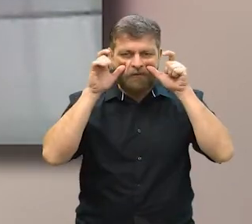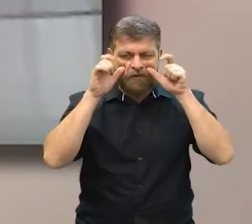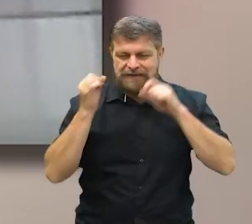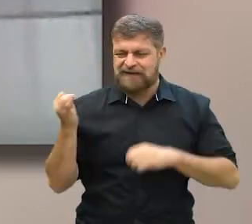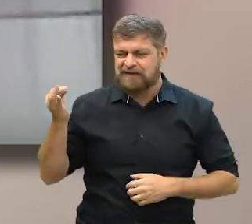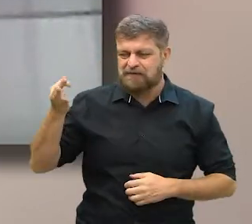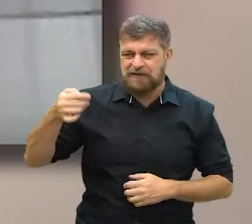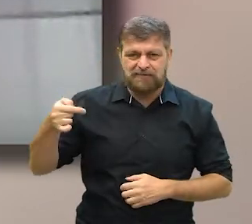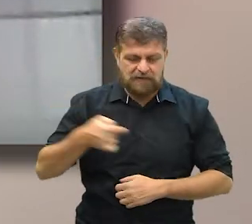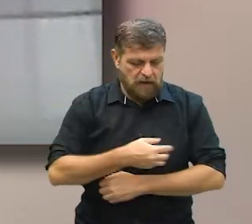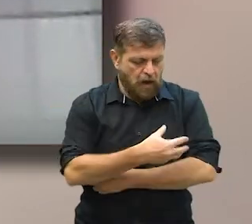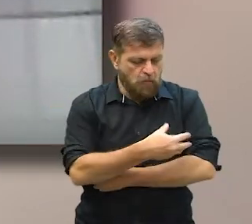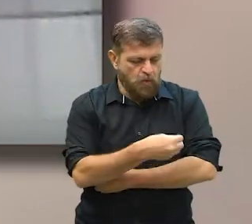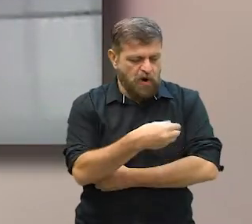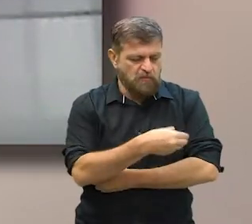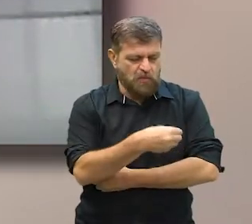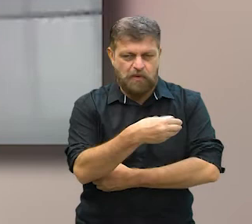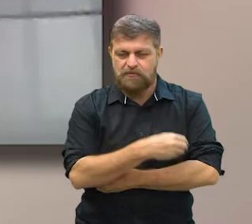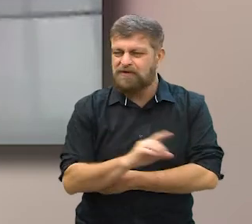sentido, né?